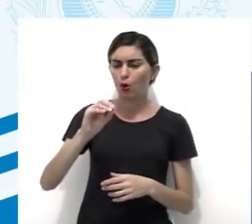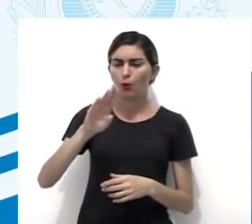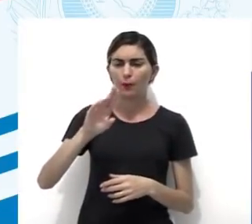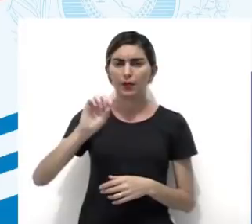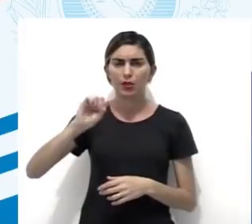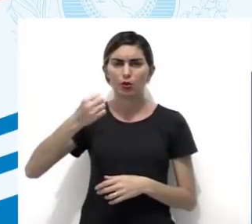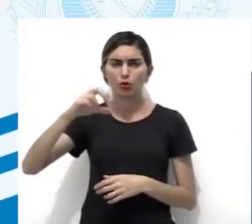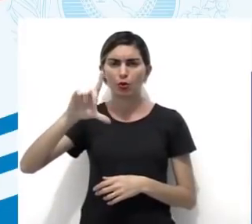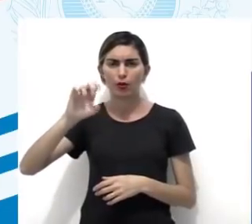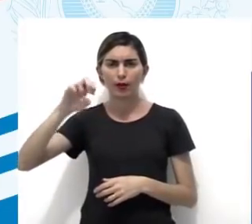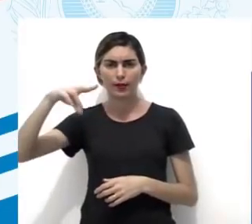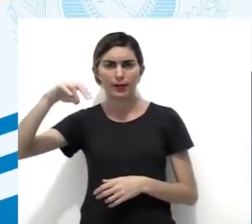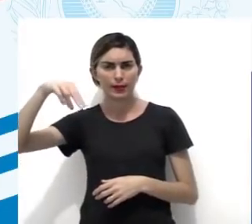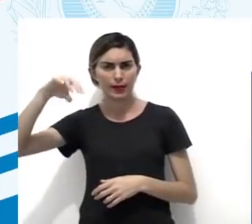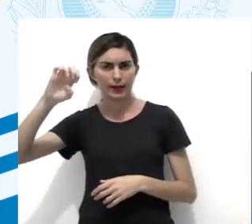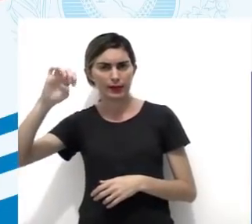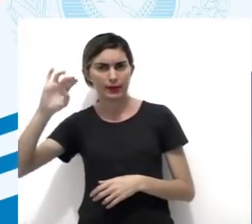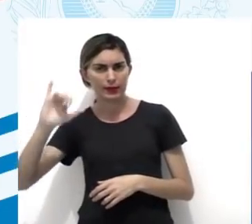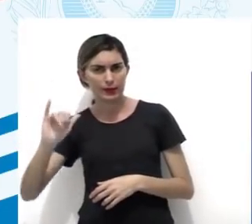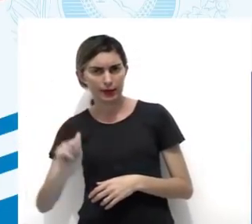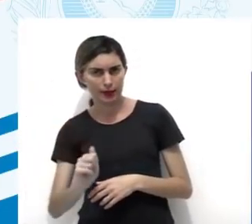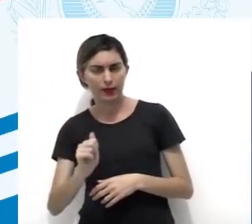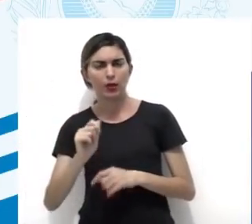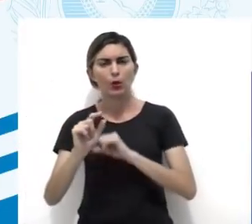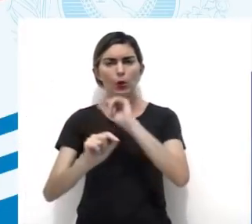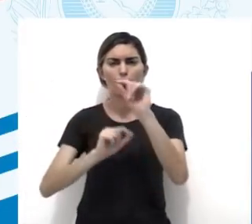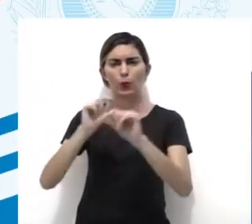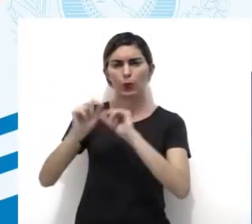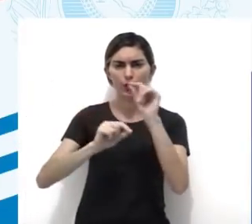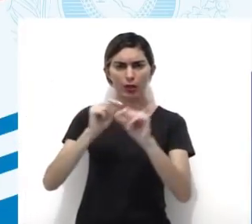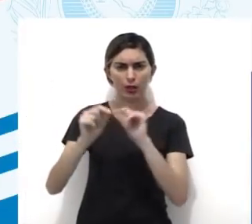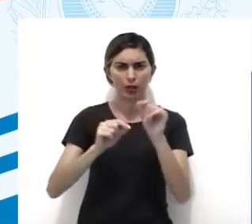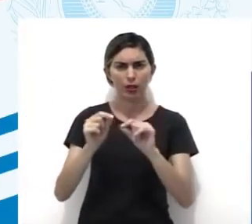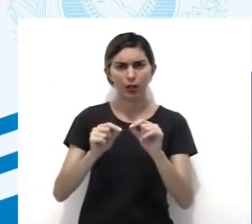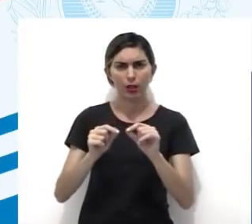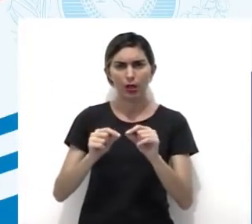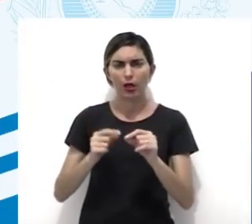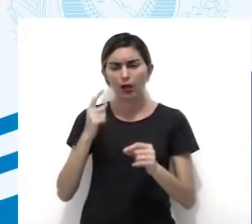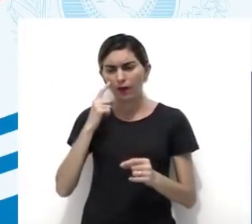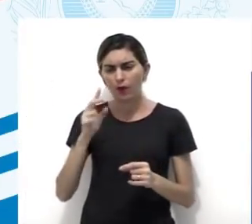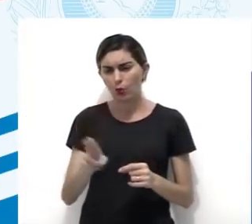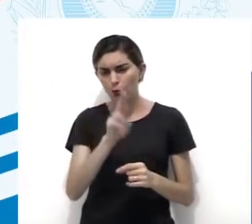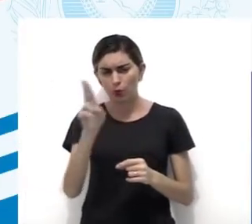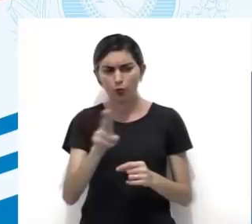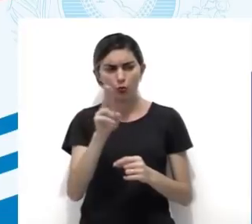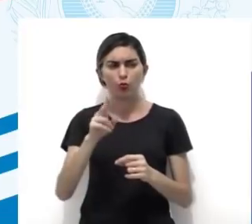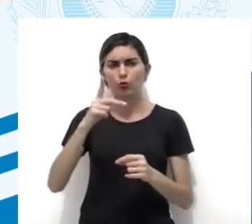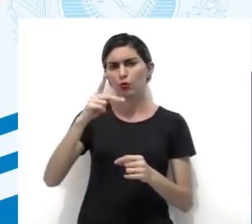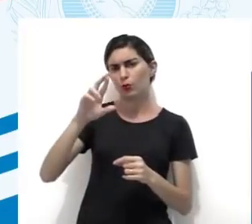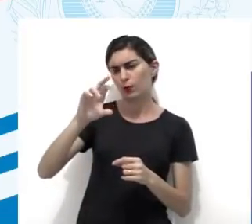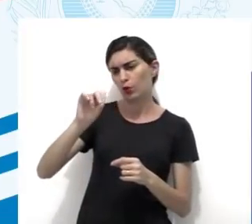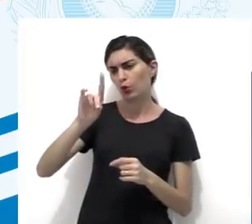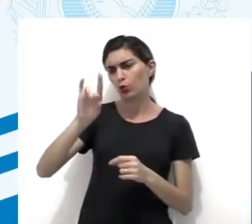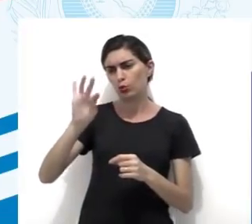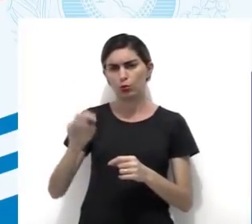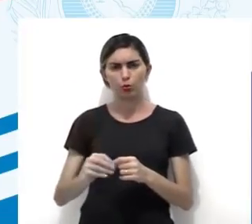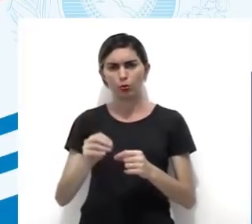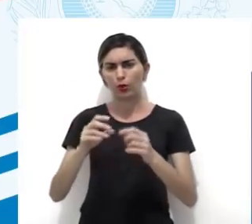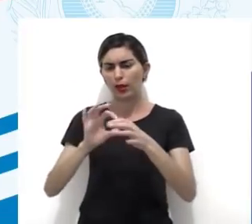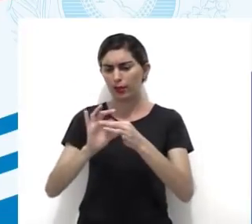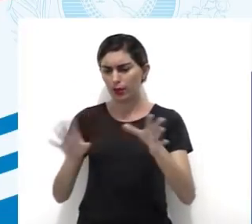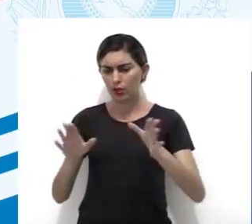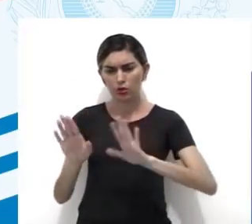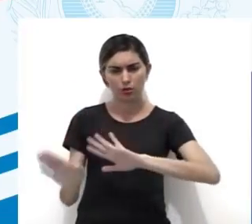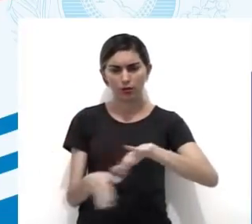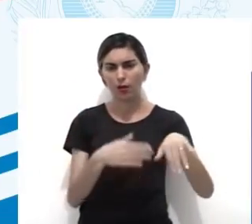obsolescência, né? Essa obsolescência é justamente o desuso daquele produto, na medida em que ele deixa de ser o